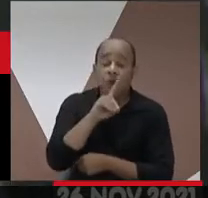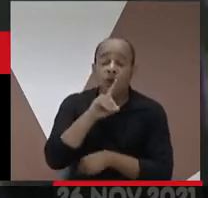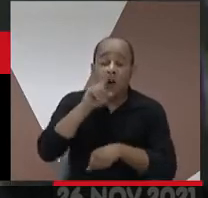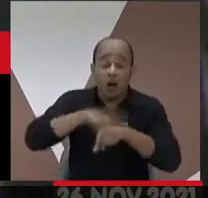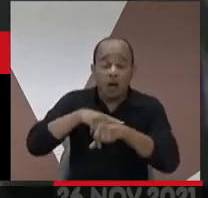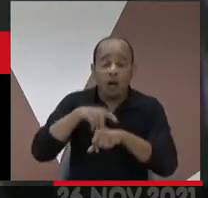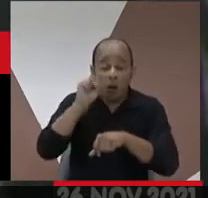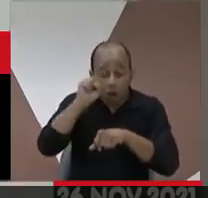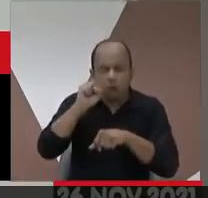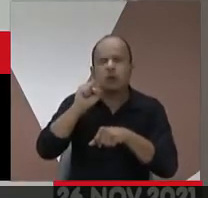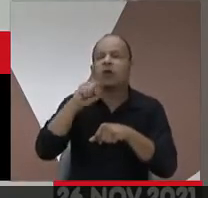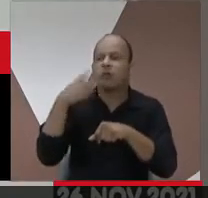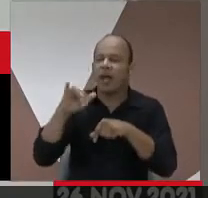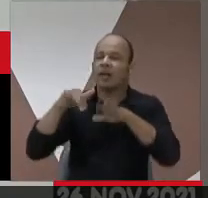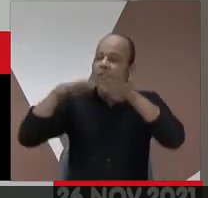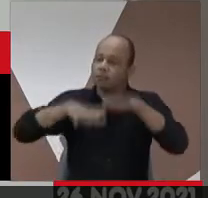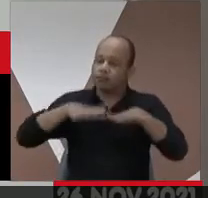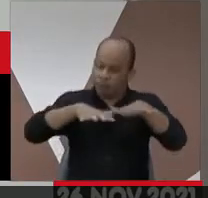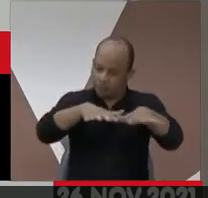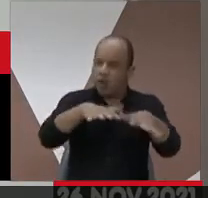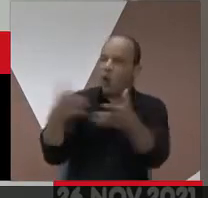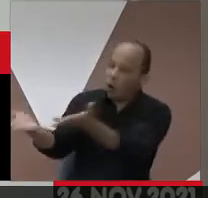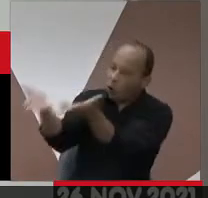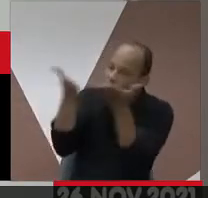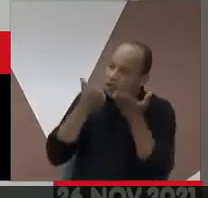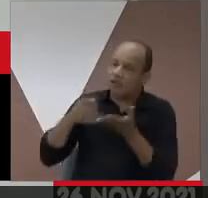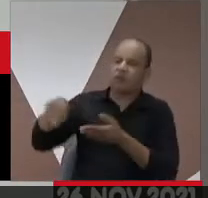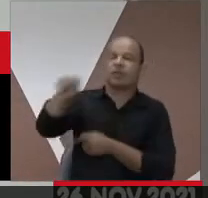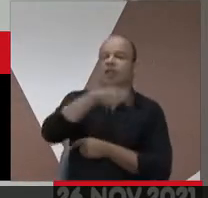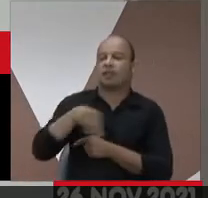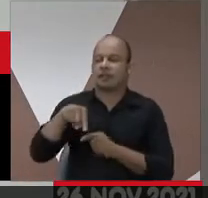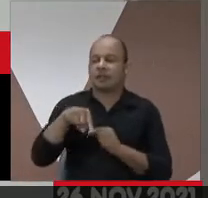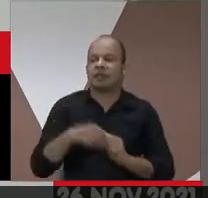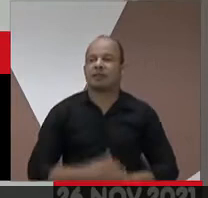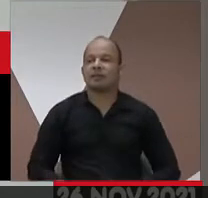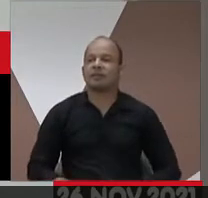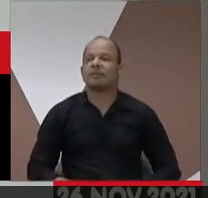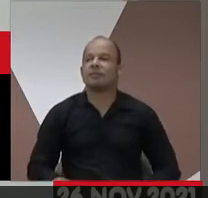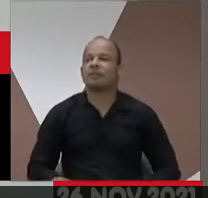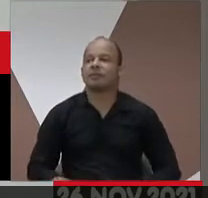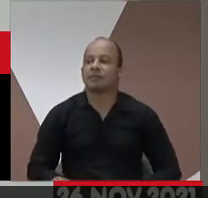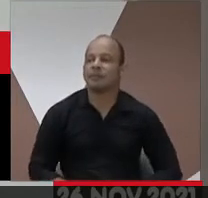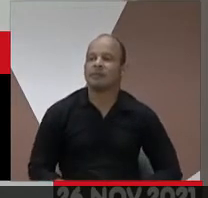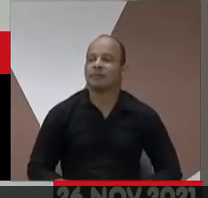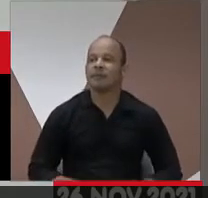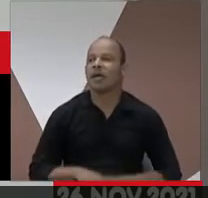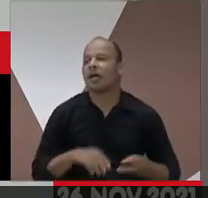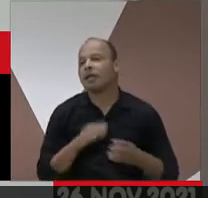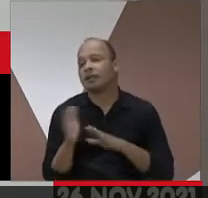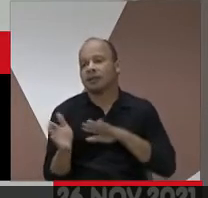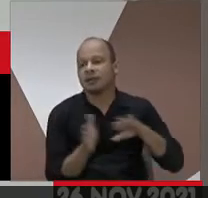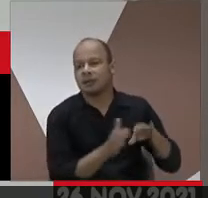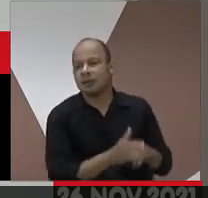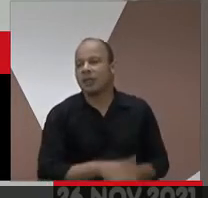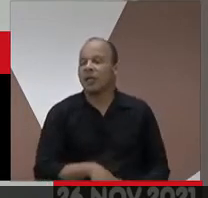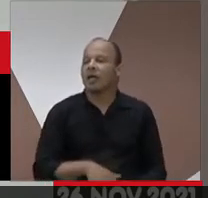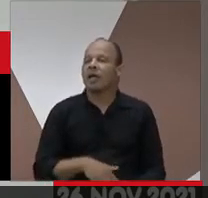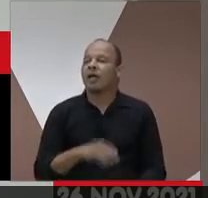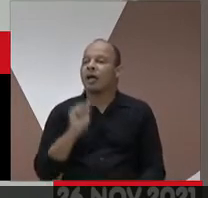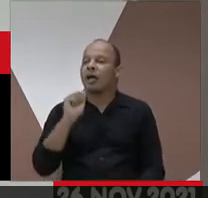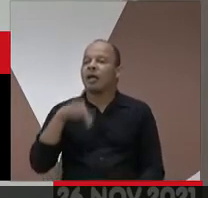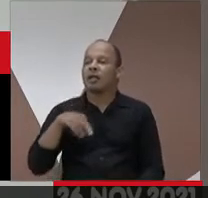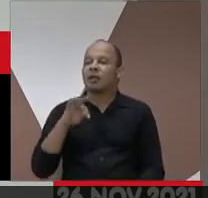lá. Muito obrigado, Neides. Vamos ouvir agora Antônio Cândido Lopes Lages